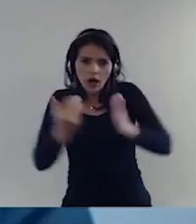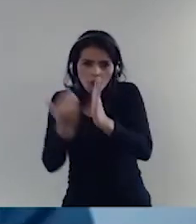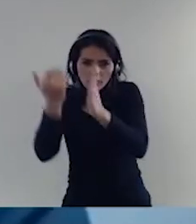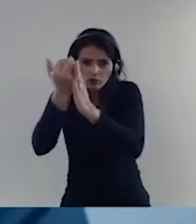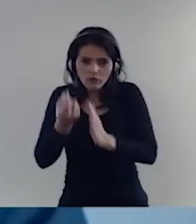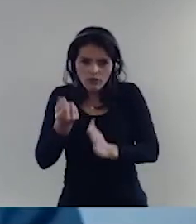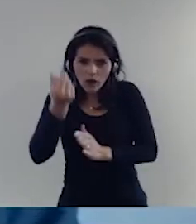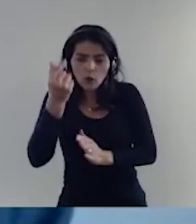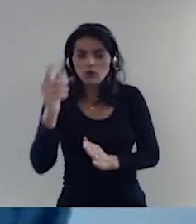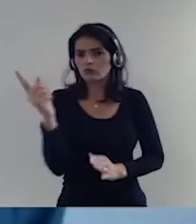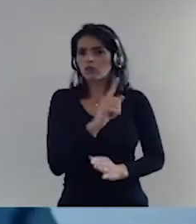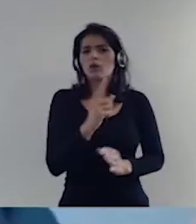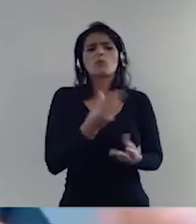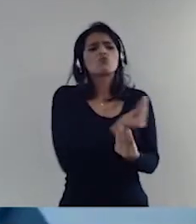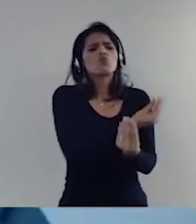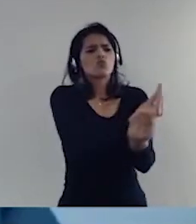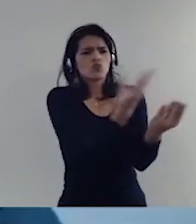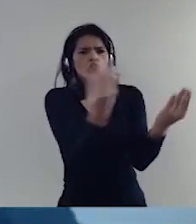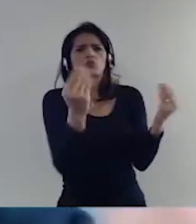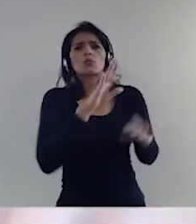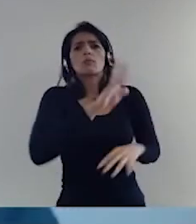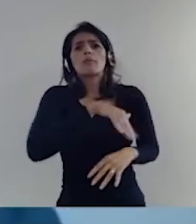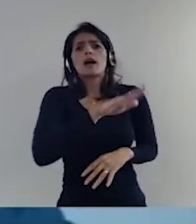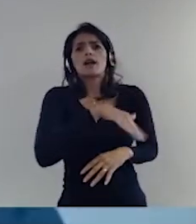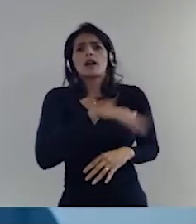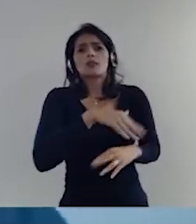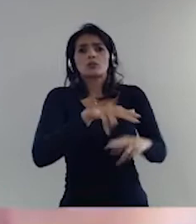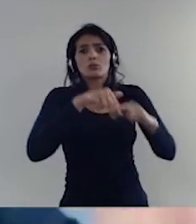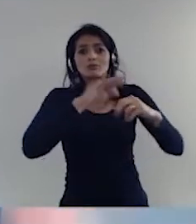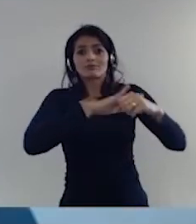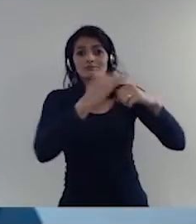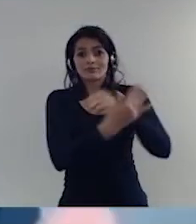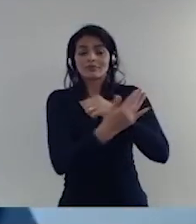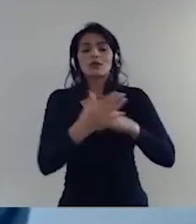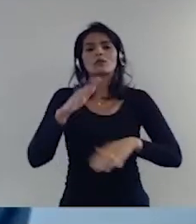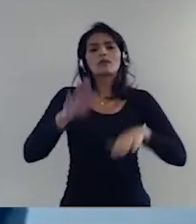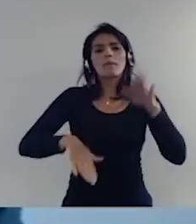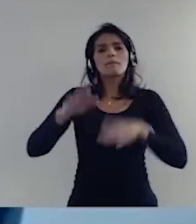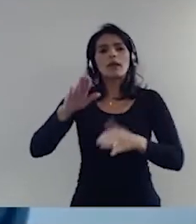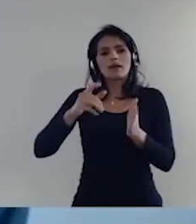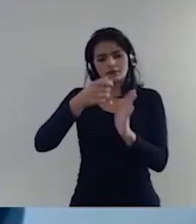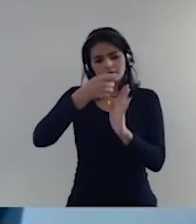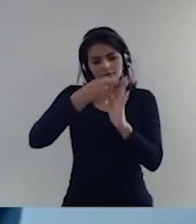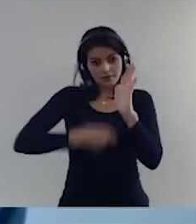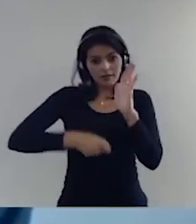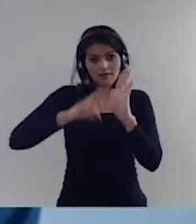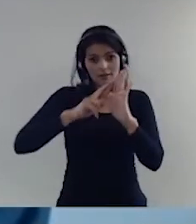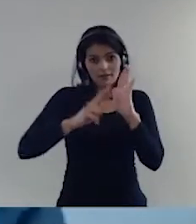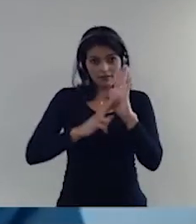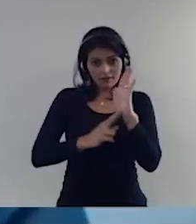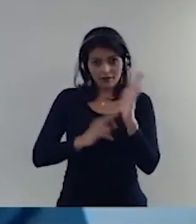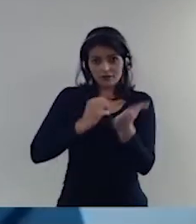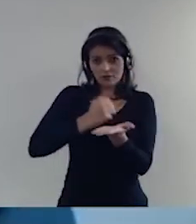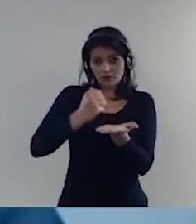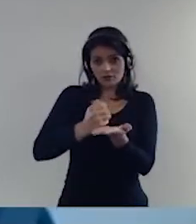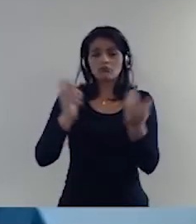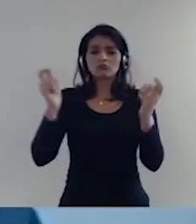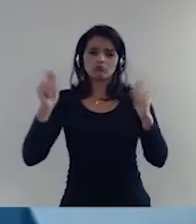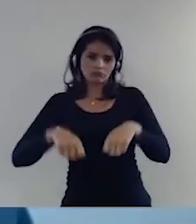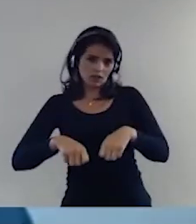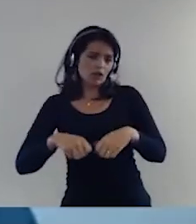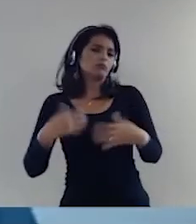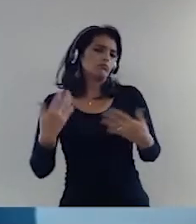preço nesse momento. Então, dependendo da lógica interna do contrato, nós teríamos aqui, sim, a aplicação da